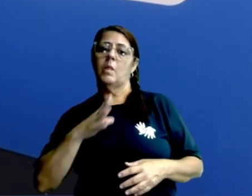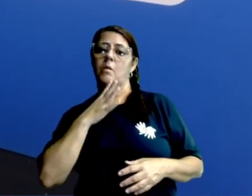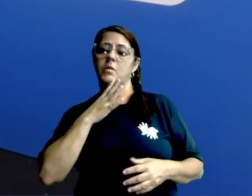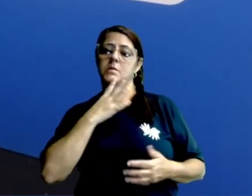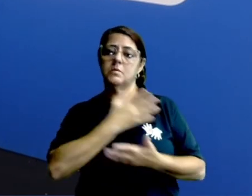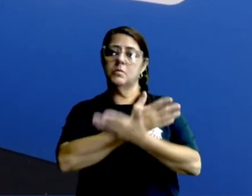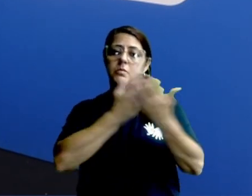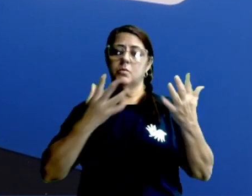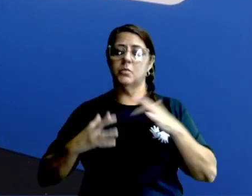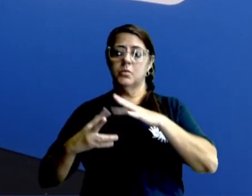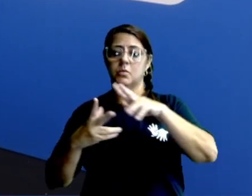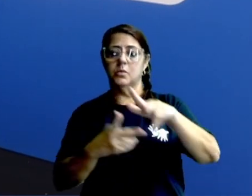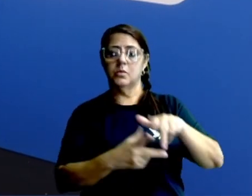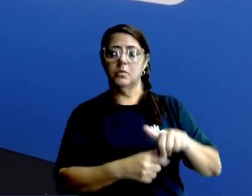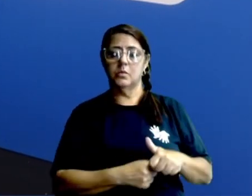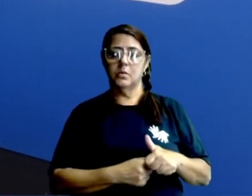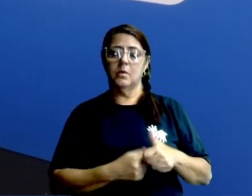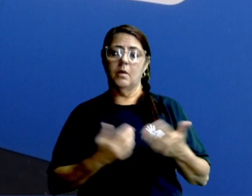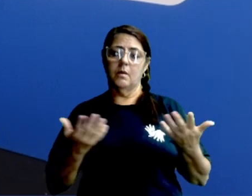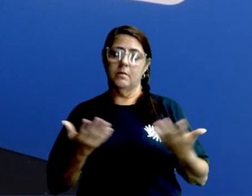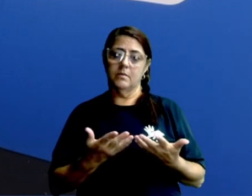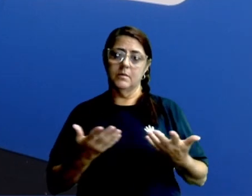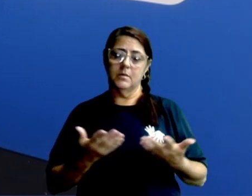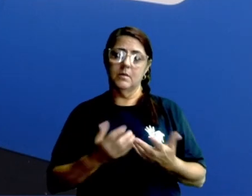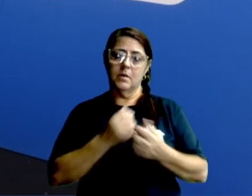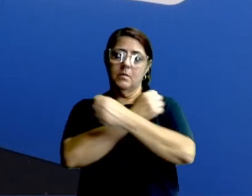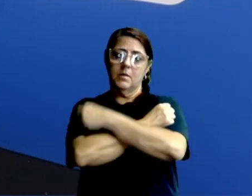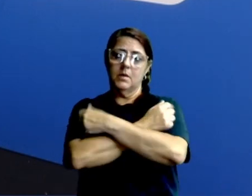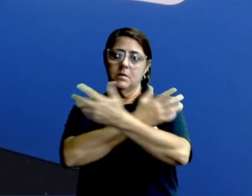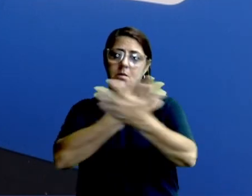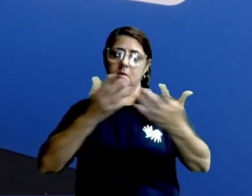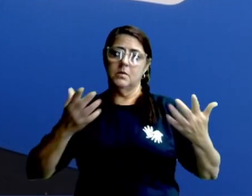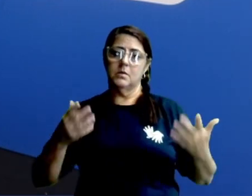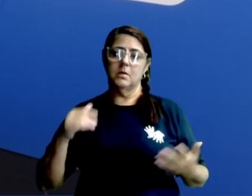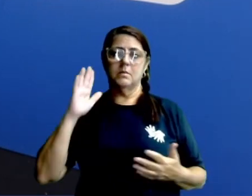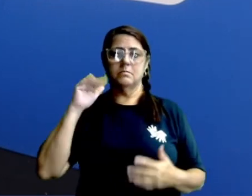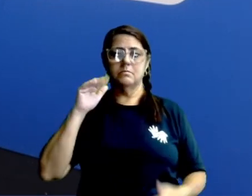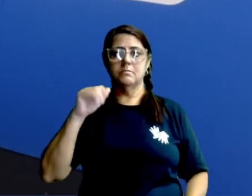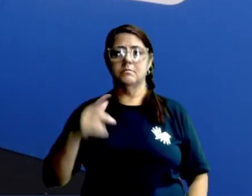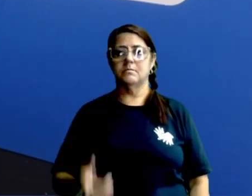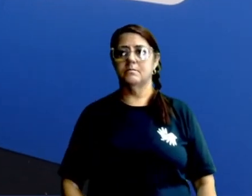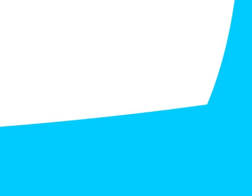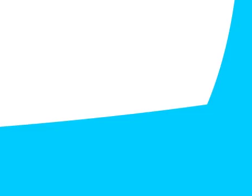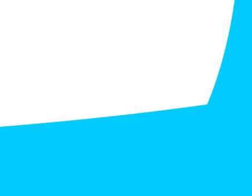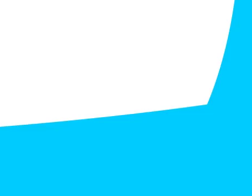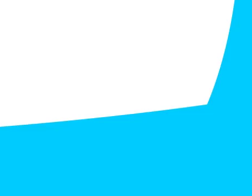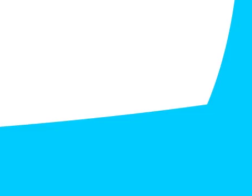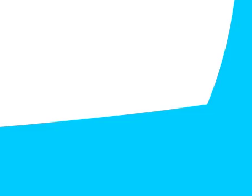tanto no mundo todo. Então, eu fico por aqui. Um abraço a todos vocês e até a próxima.